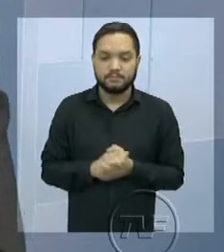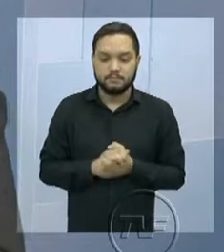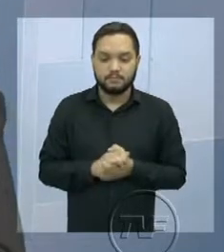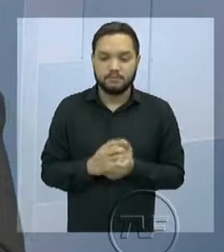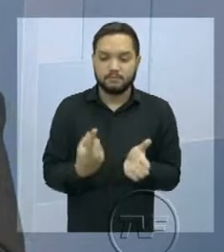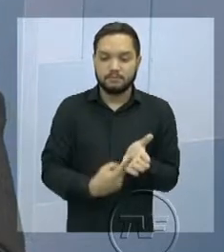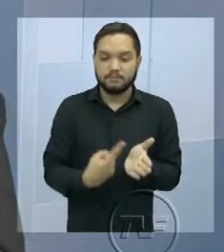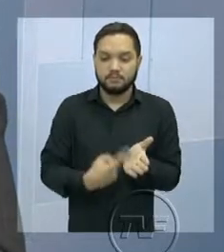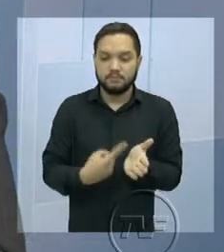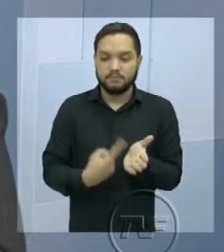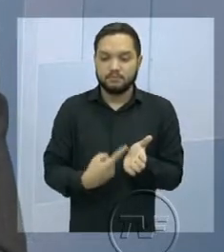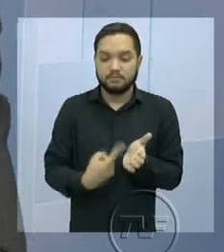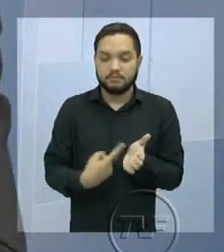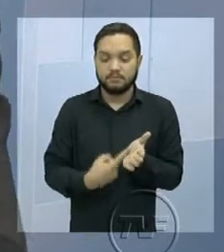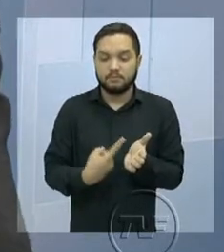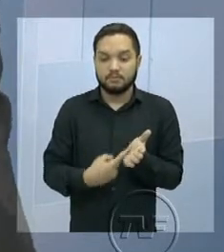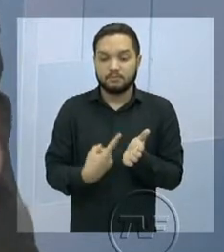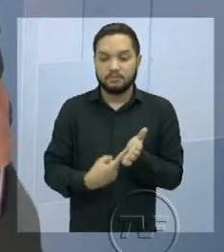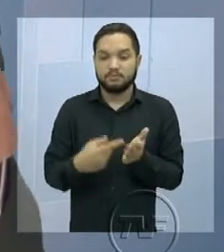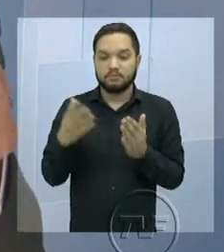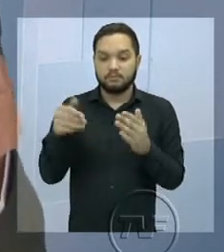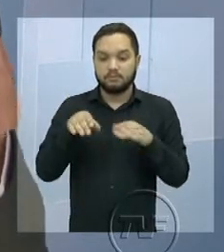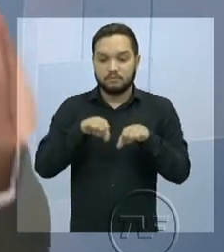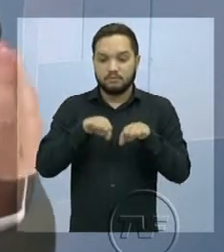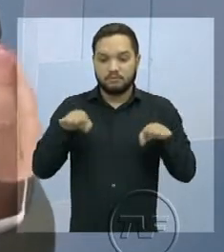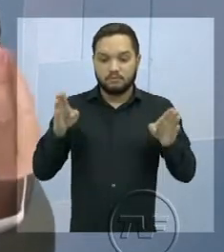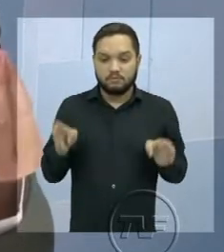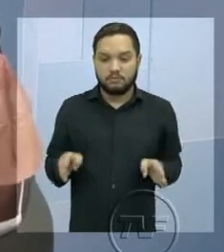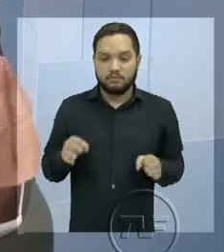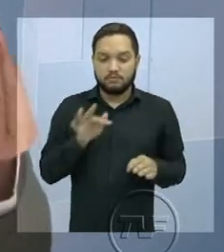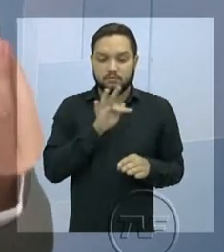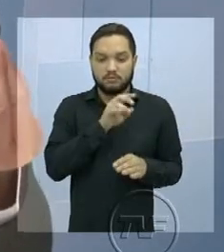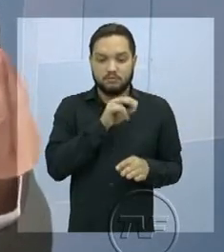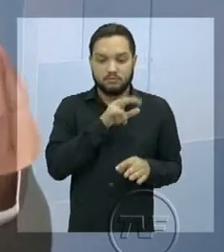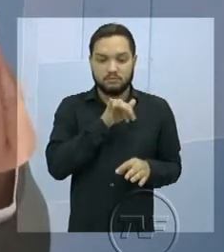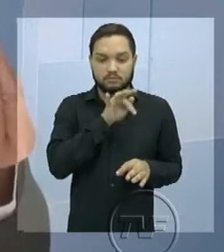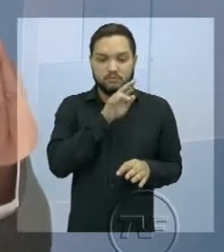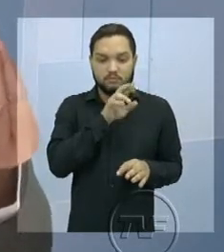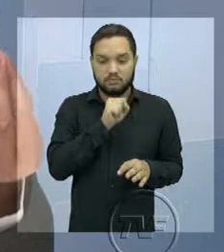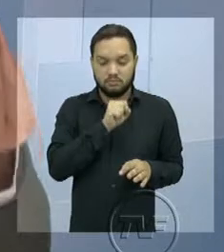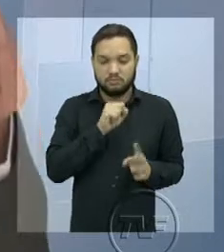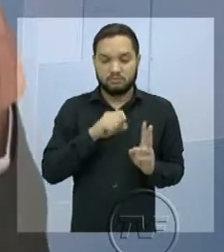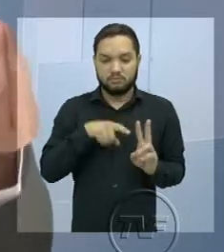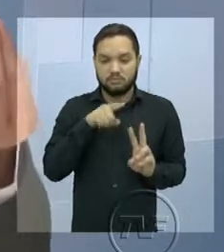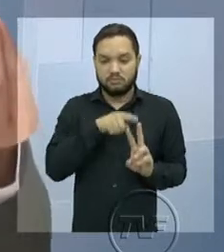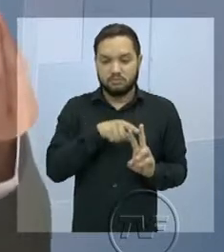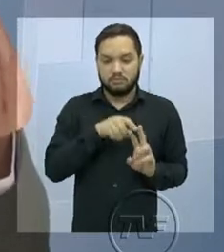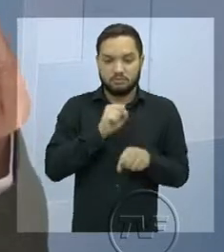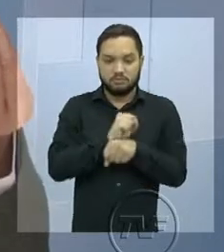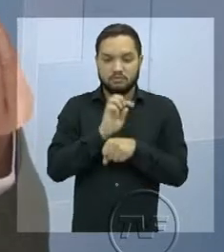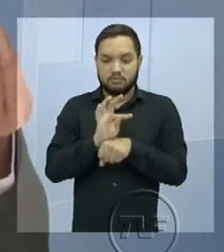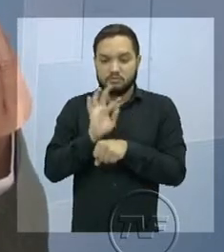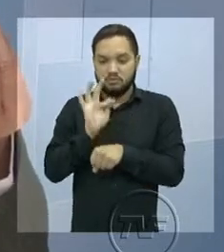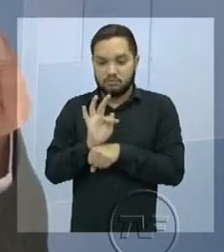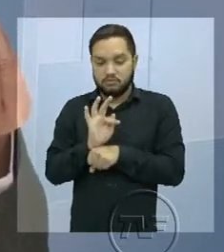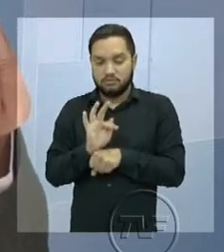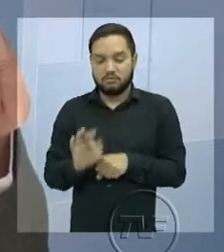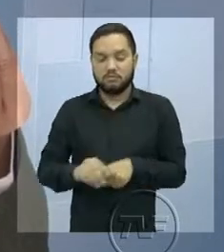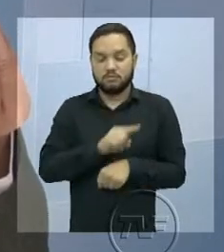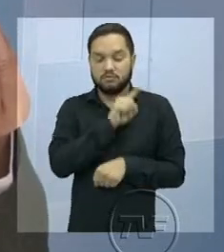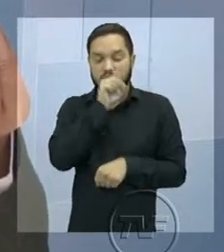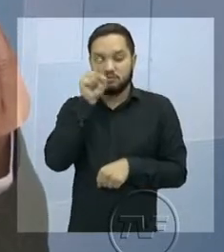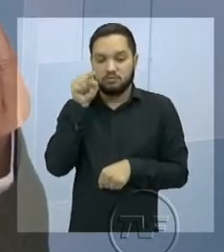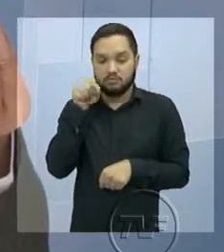Um pacto da qual ele chama para a mesa Dias Toffoli, no Supremo Tribunal Federal,